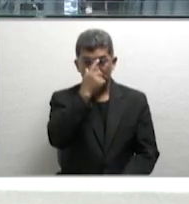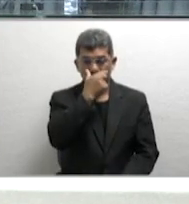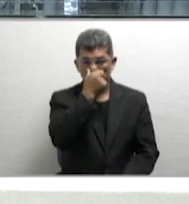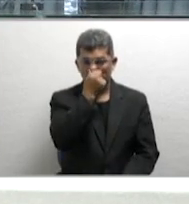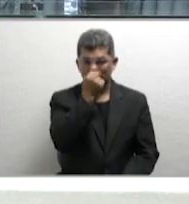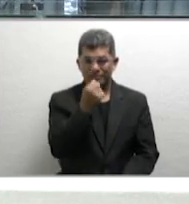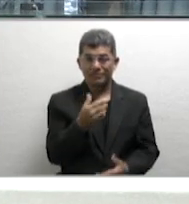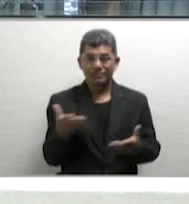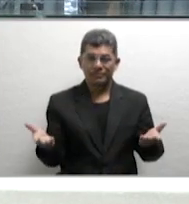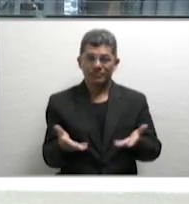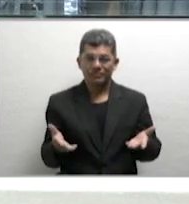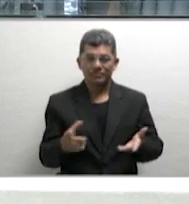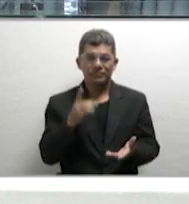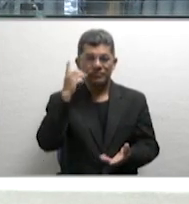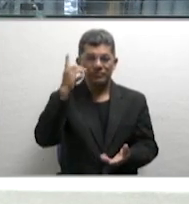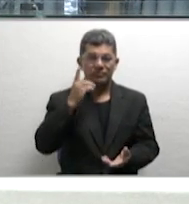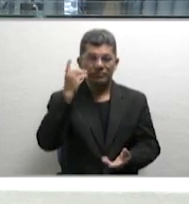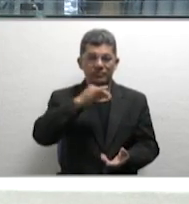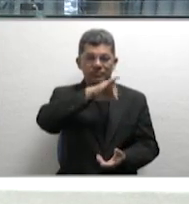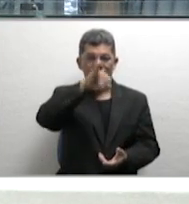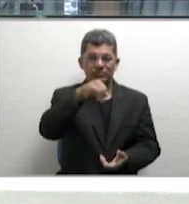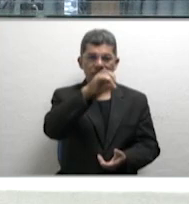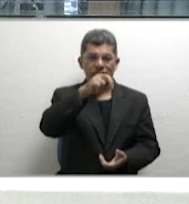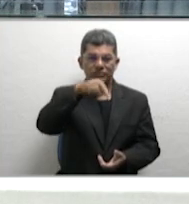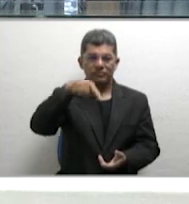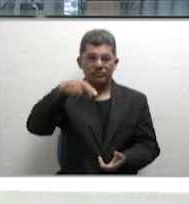Com a palavra, deputada Joana Dark.